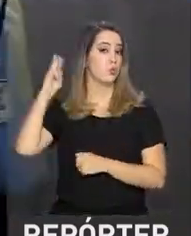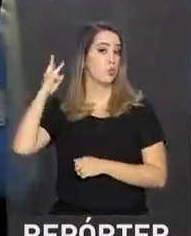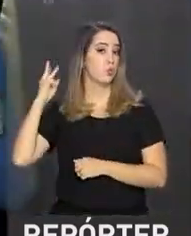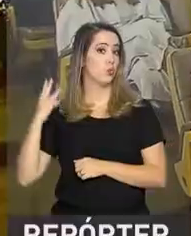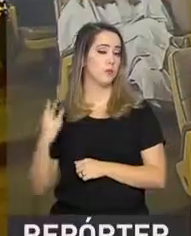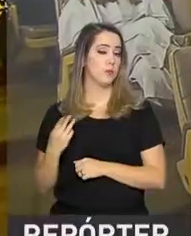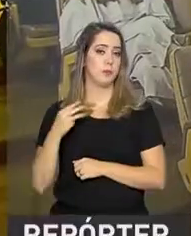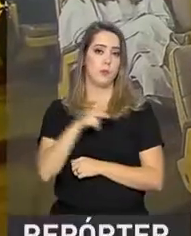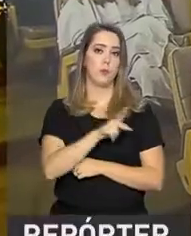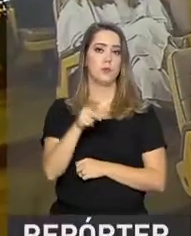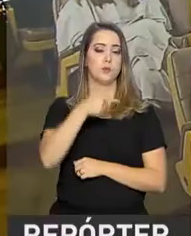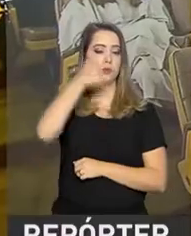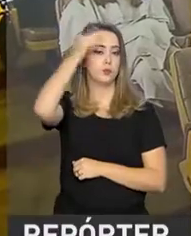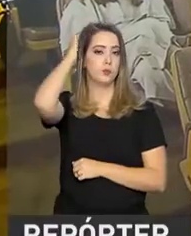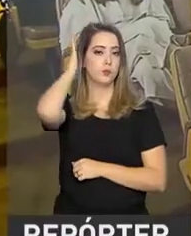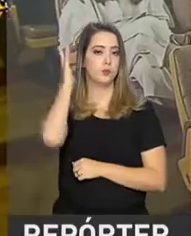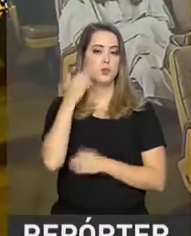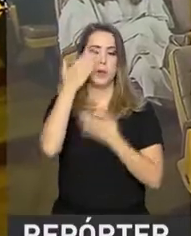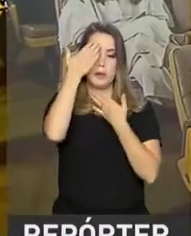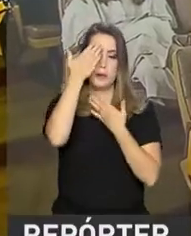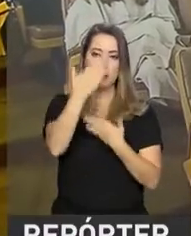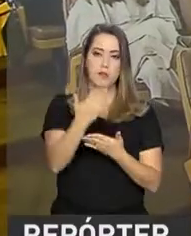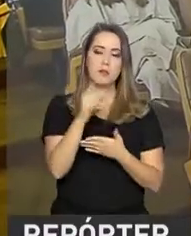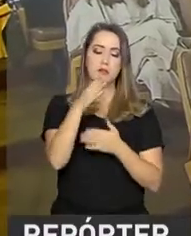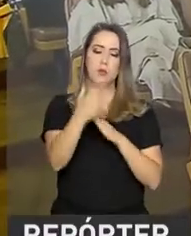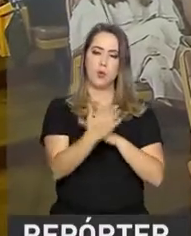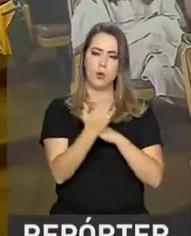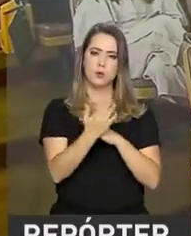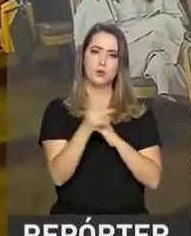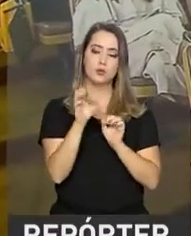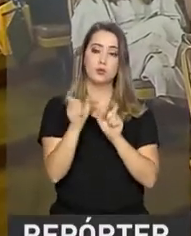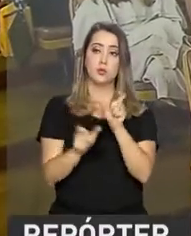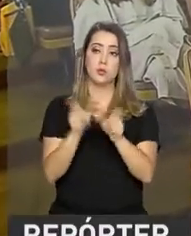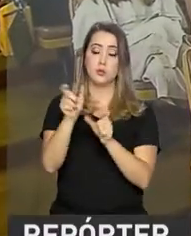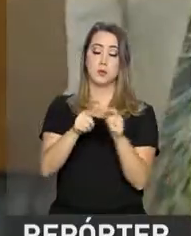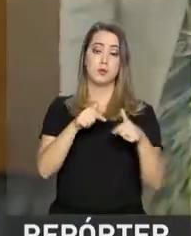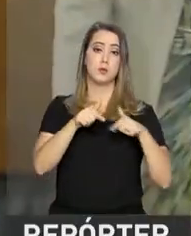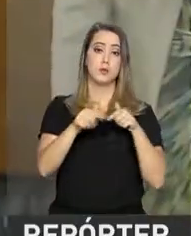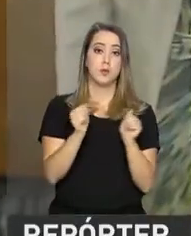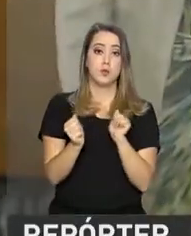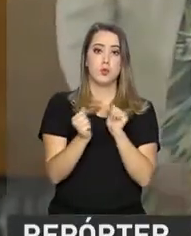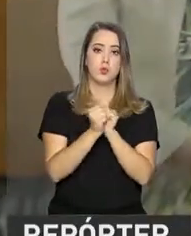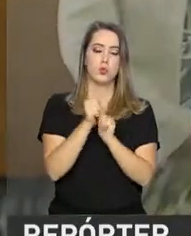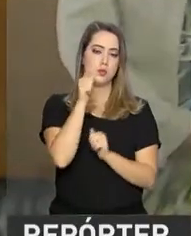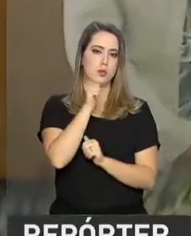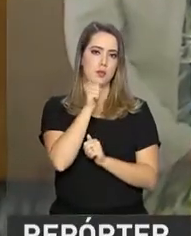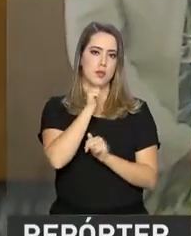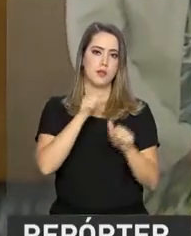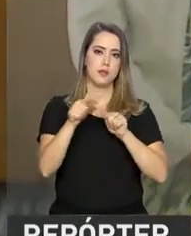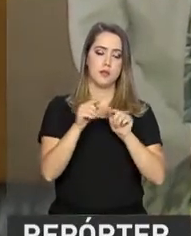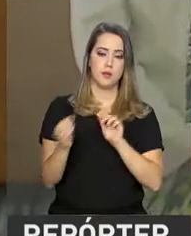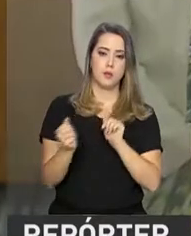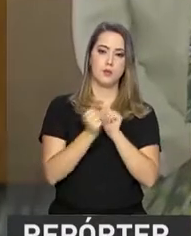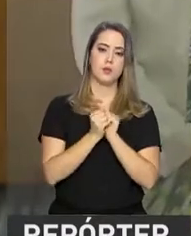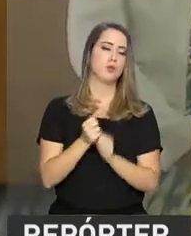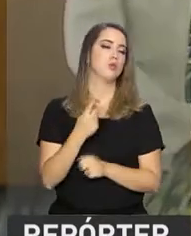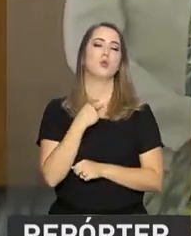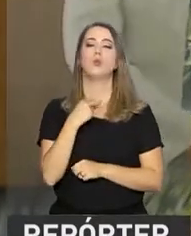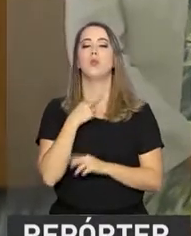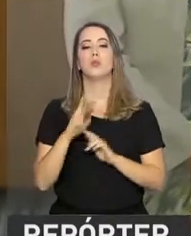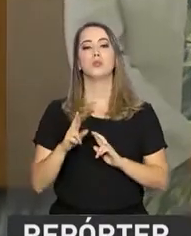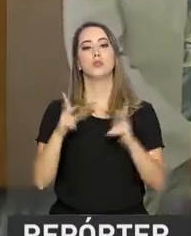temer o presidente michel temer e agradeceu o apoio das servidoras públicas e afirmou que não pode haver diferença salarial